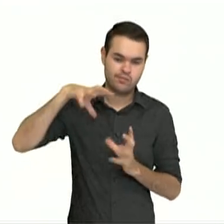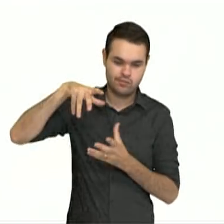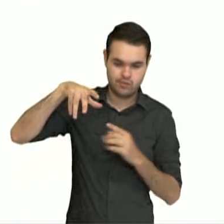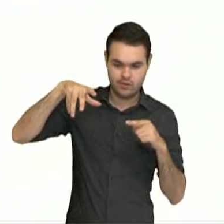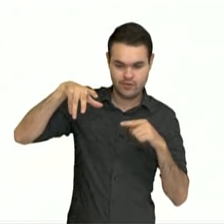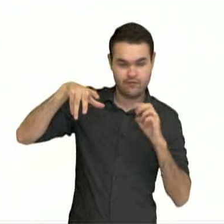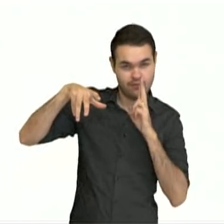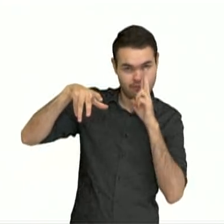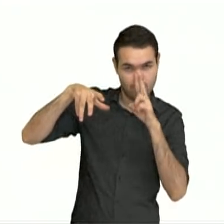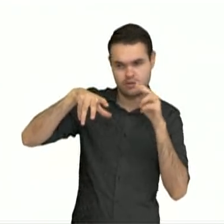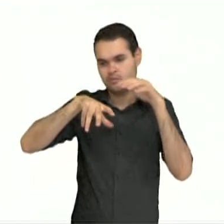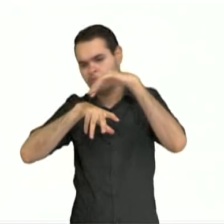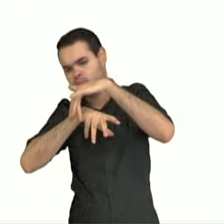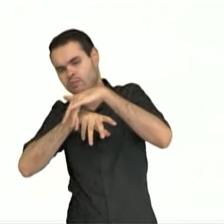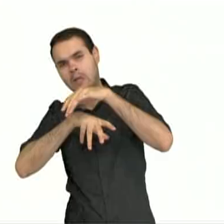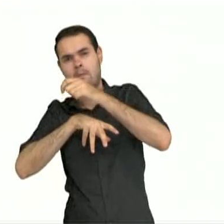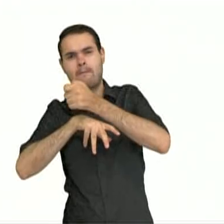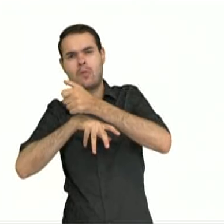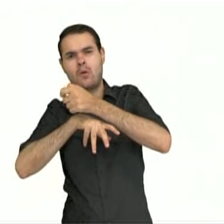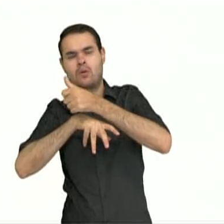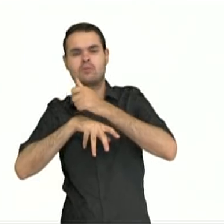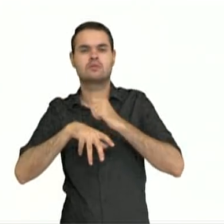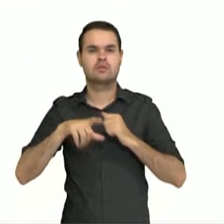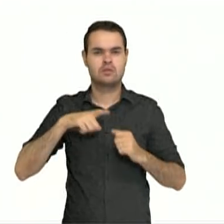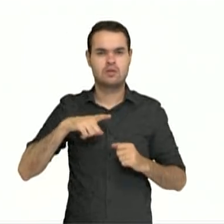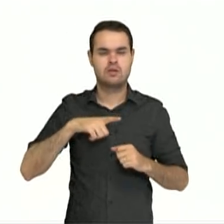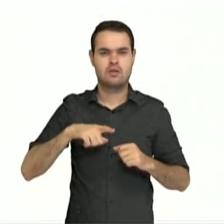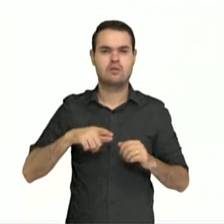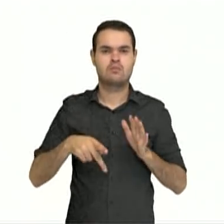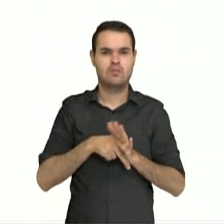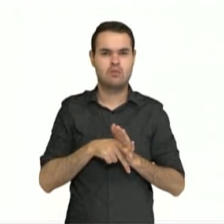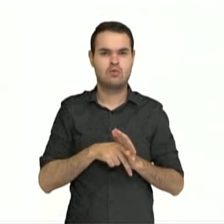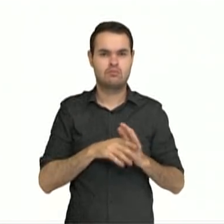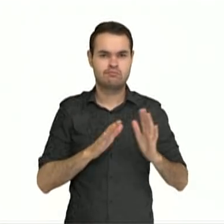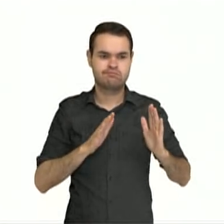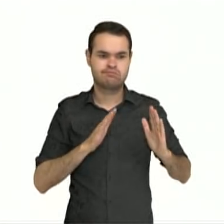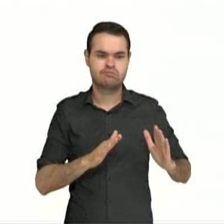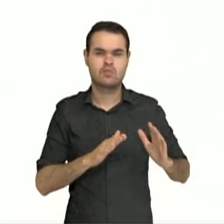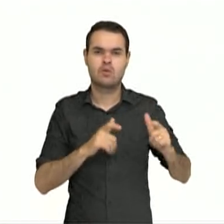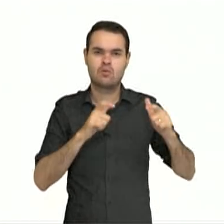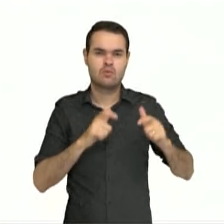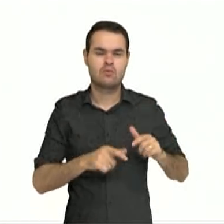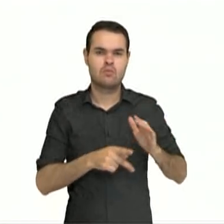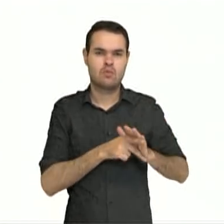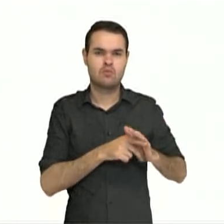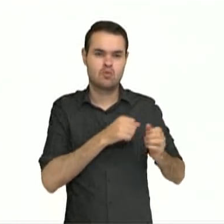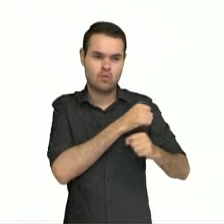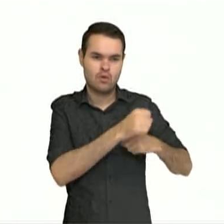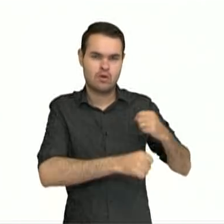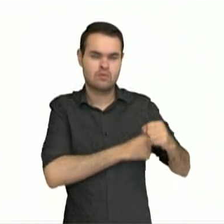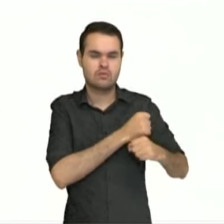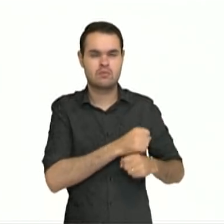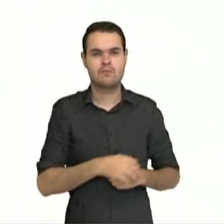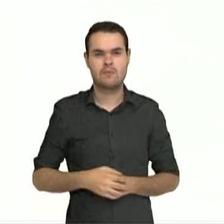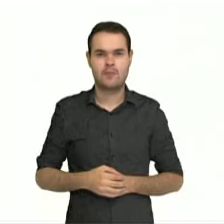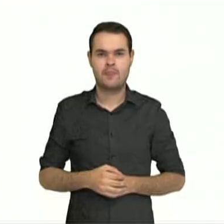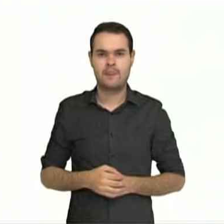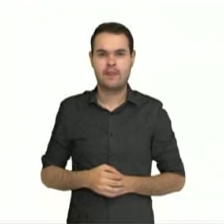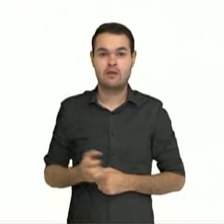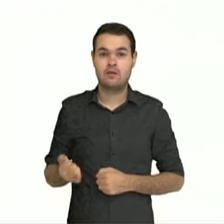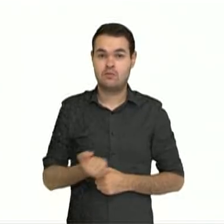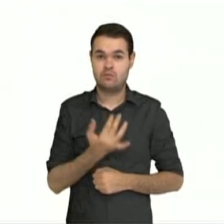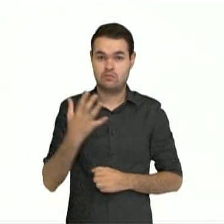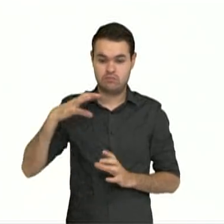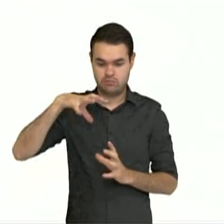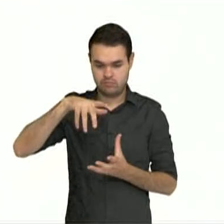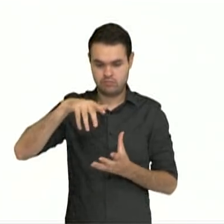o estabelecimento de cada estação do ano. Existem algumas áreas do planeta que as estações são bem marcadas.